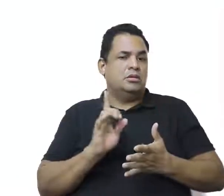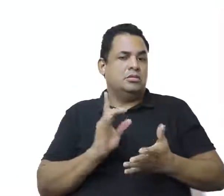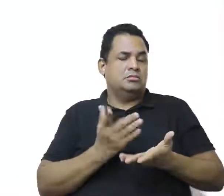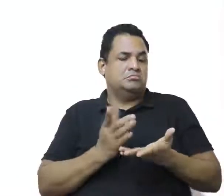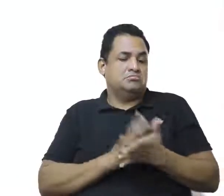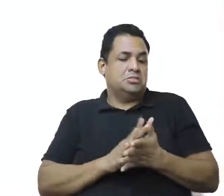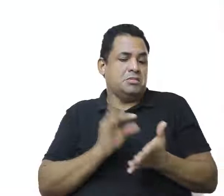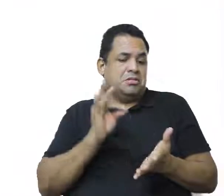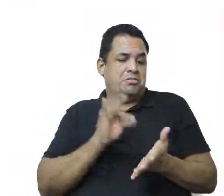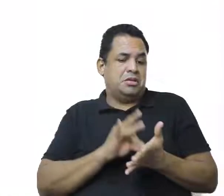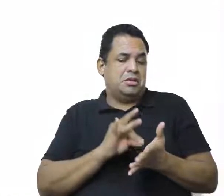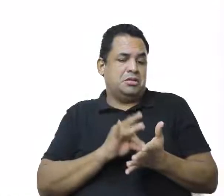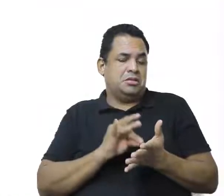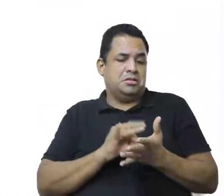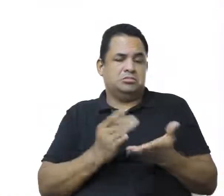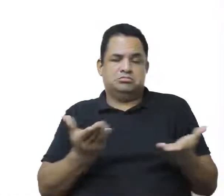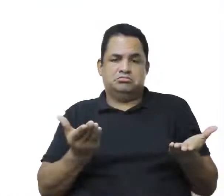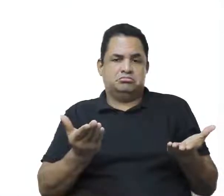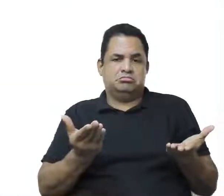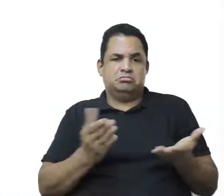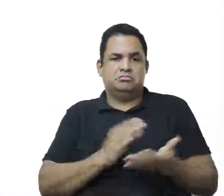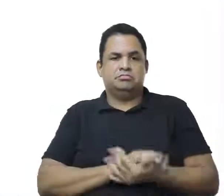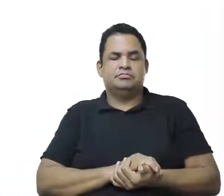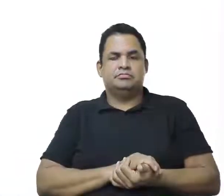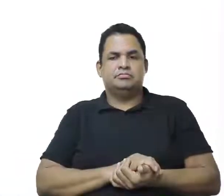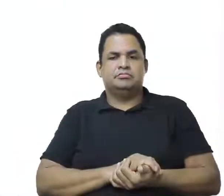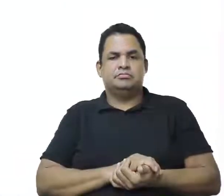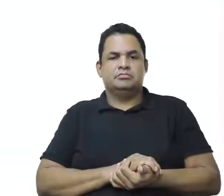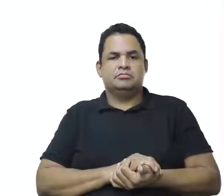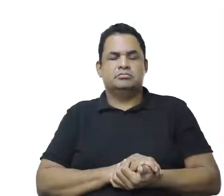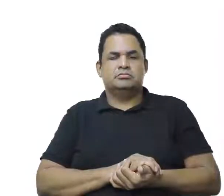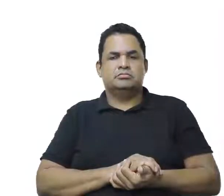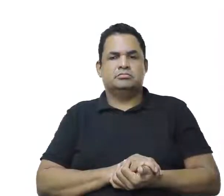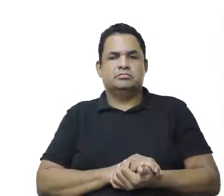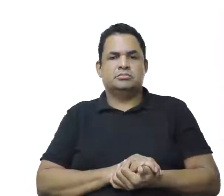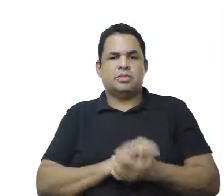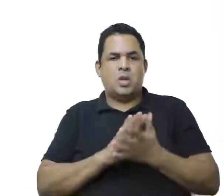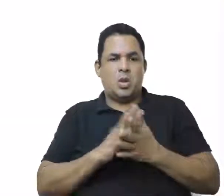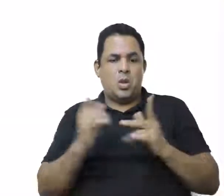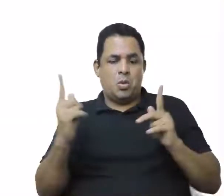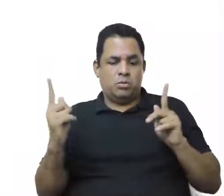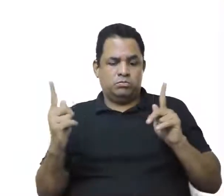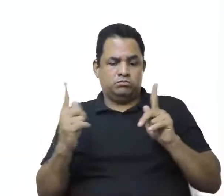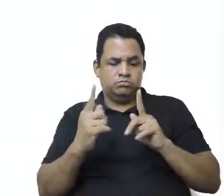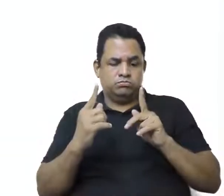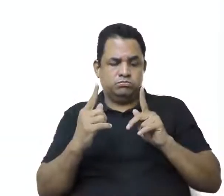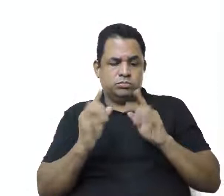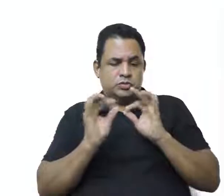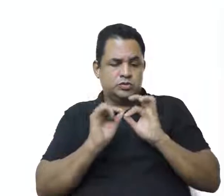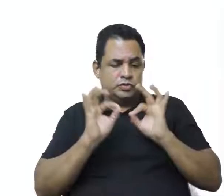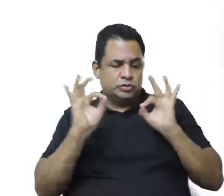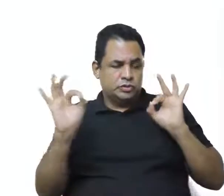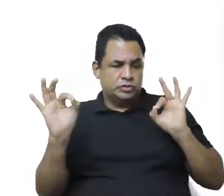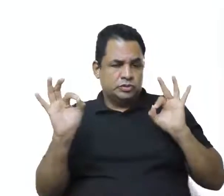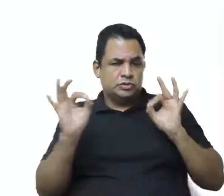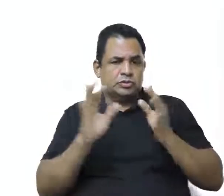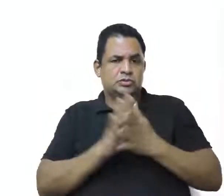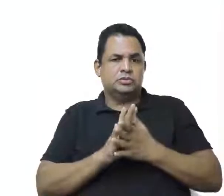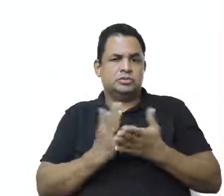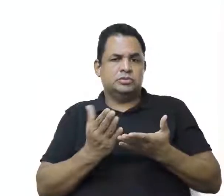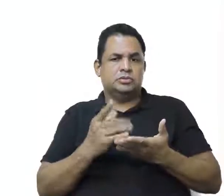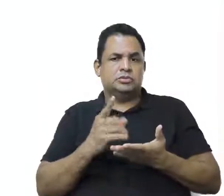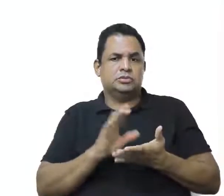para as pessoas, né? A visão crítica, né, dele. Então, o encurtamento das distâncias